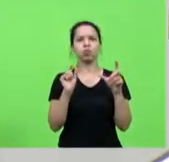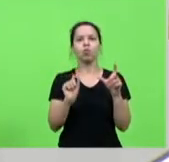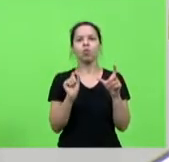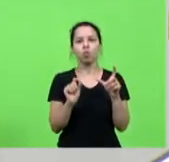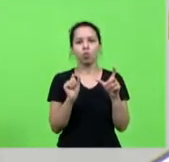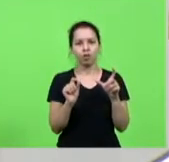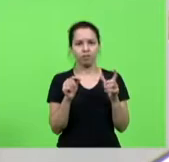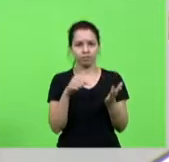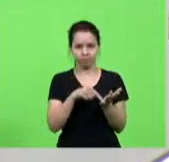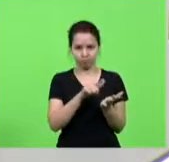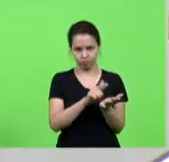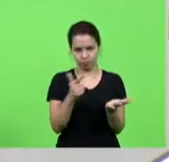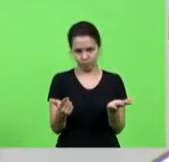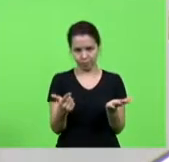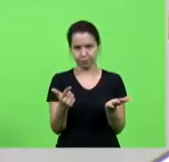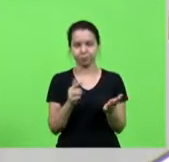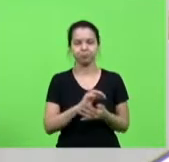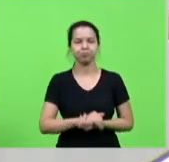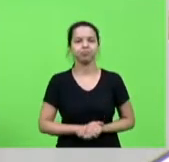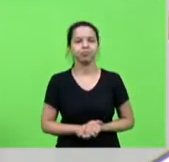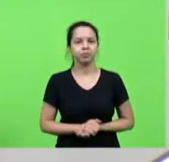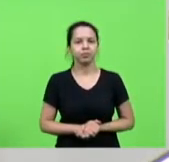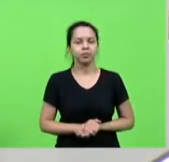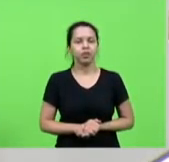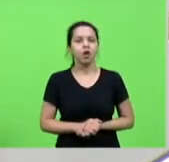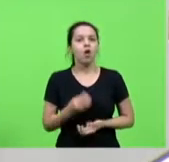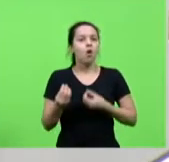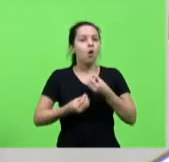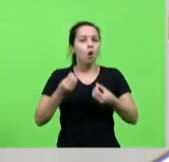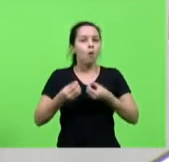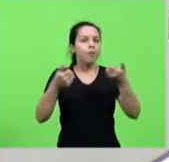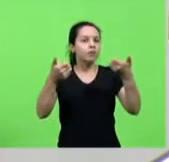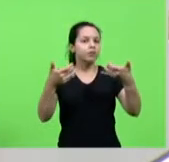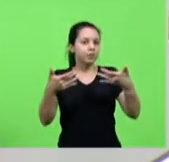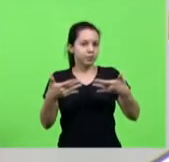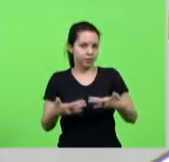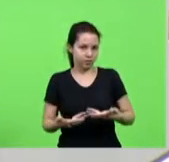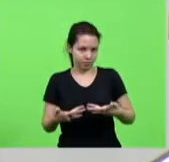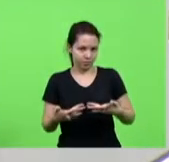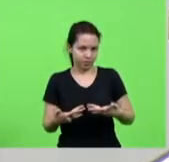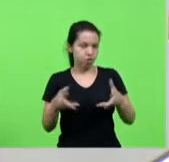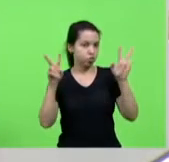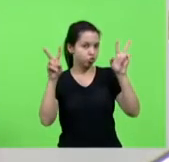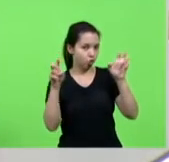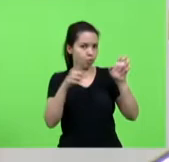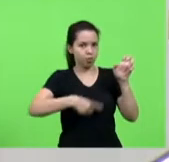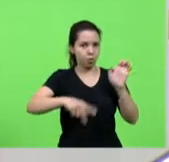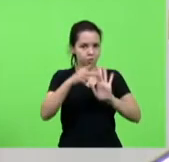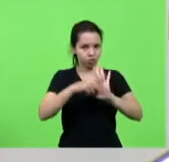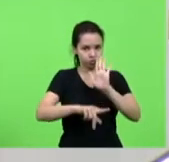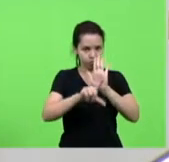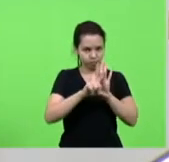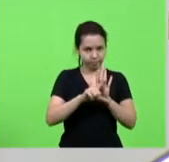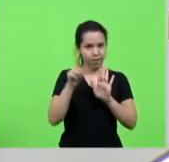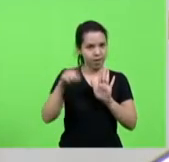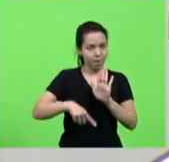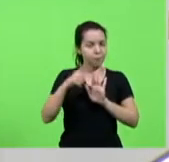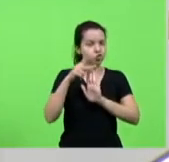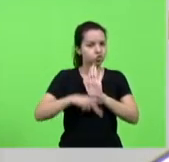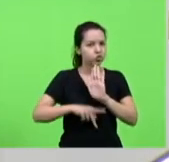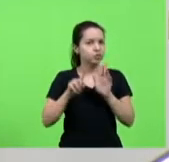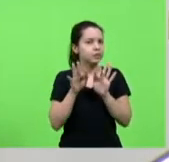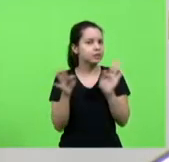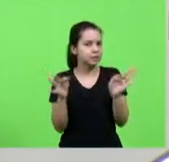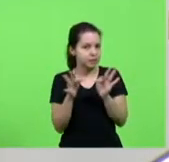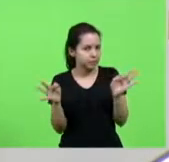nessa matéria? A abordagem que o especialista deu aos nossos projetos de lei. São projetos simples, dá para ser entendido